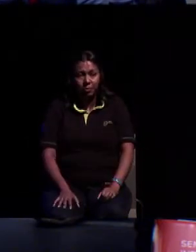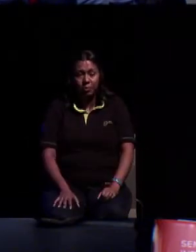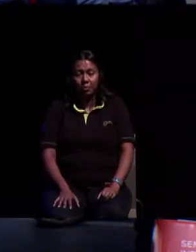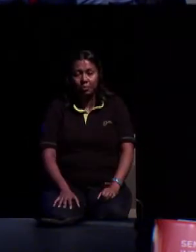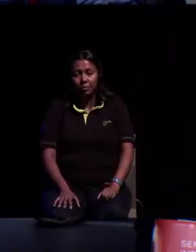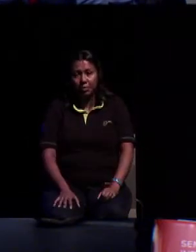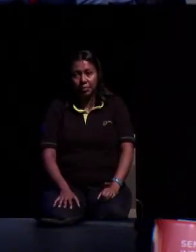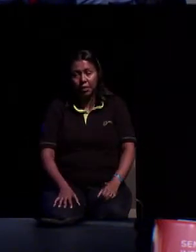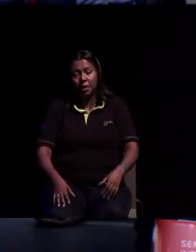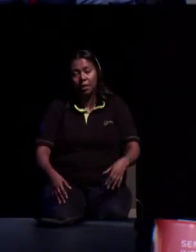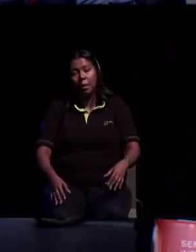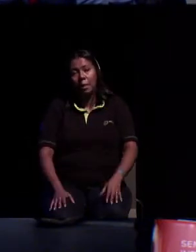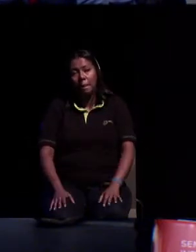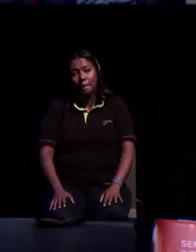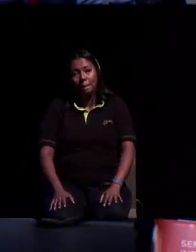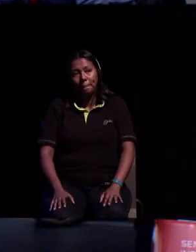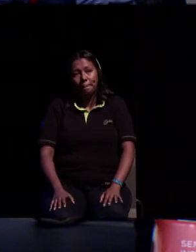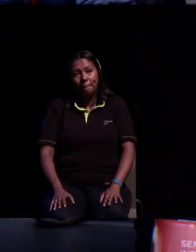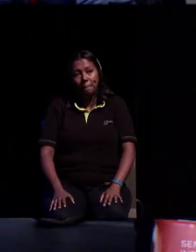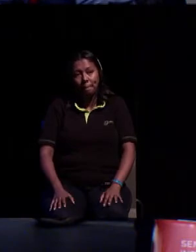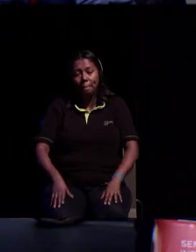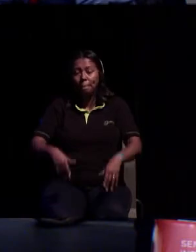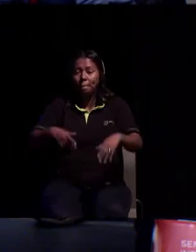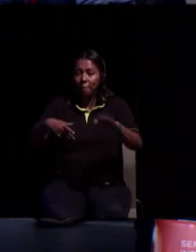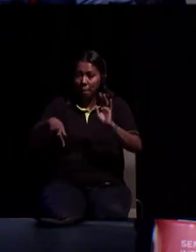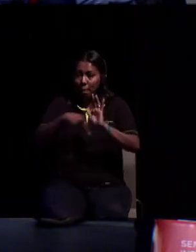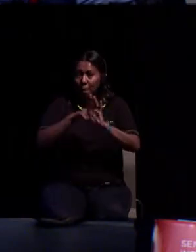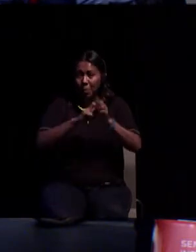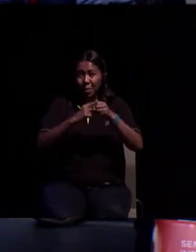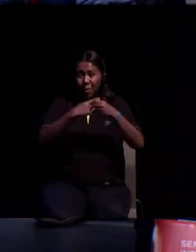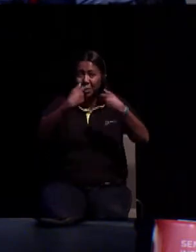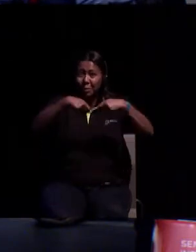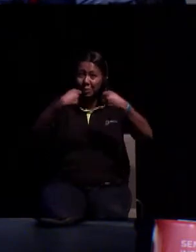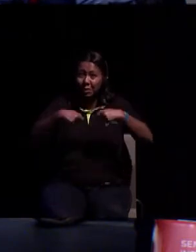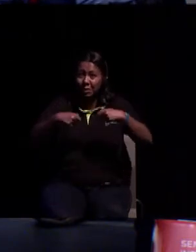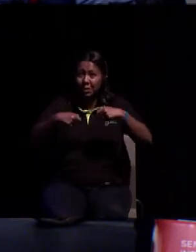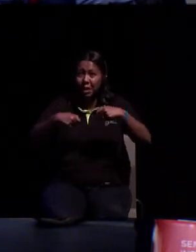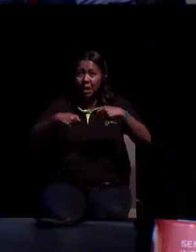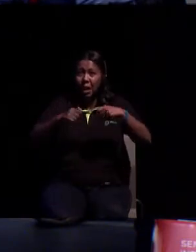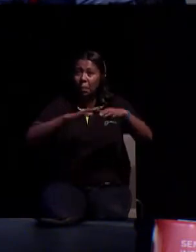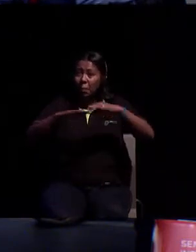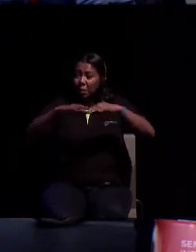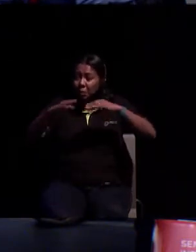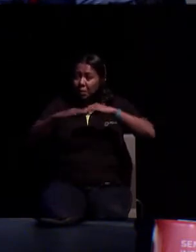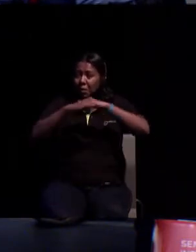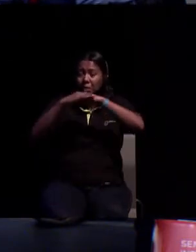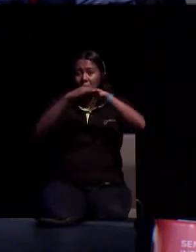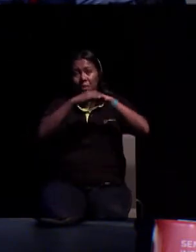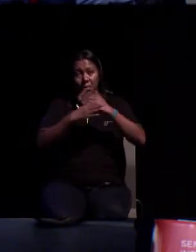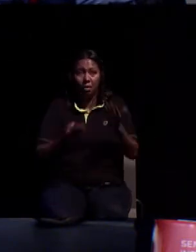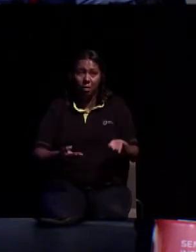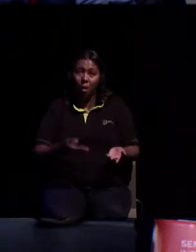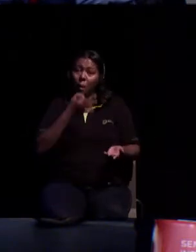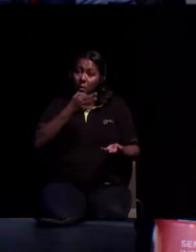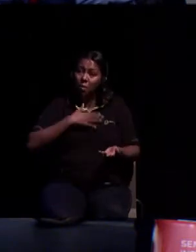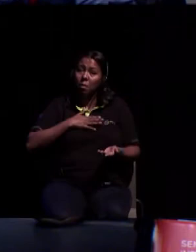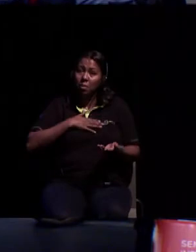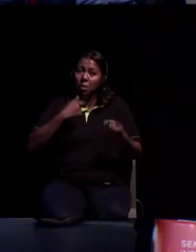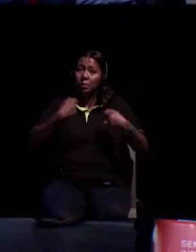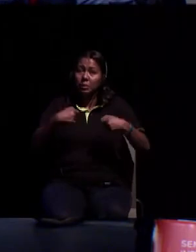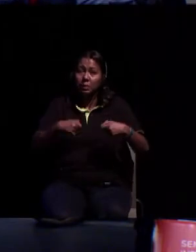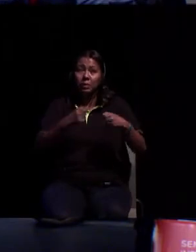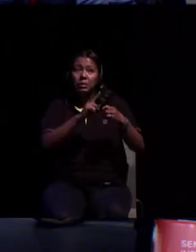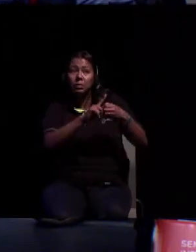equitable mobilities. If not, in my opinion, the current body should be expelled from the UN system and it should be seen as an industry lobby.